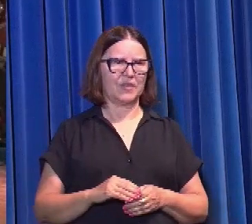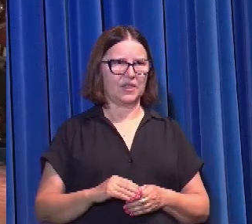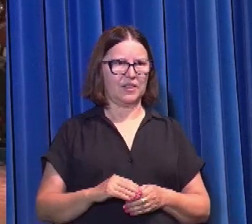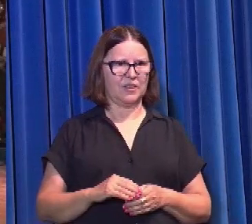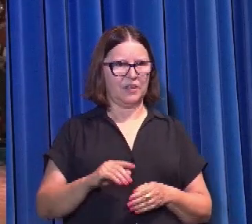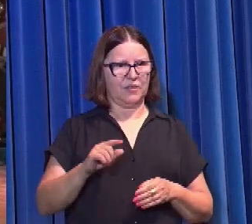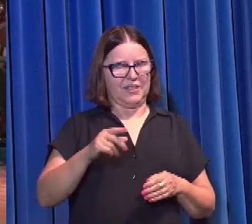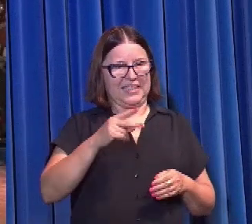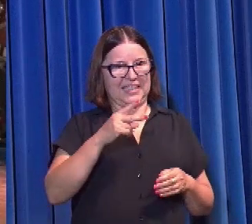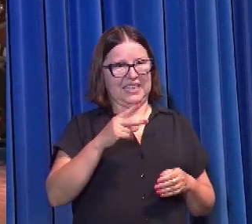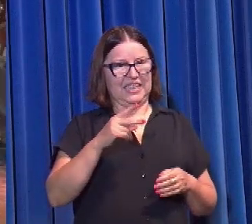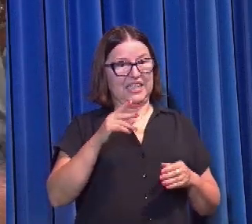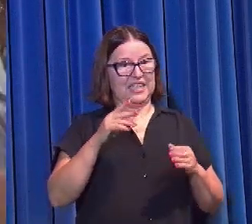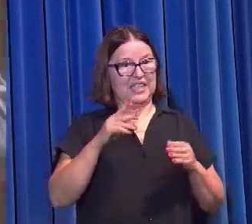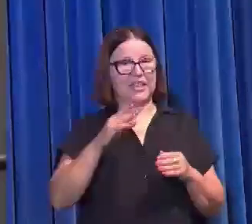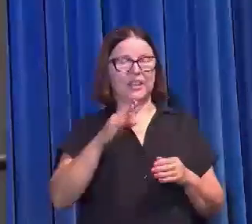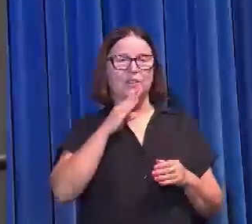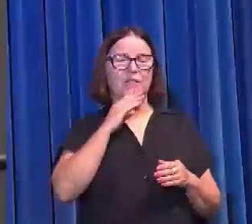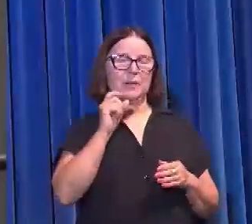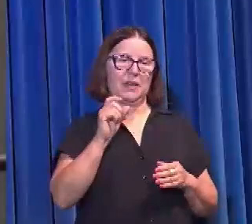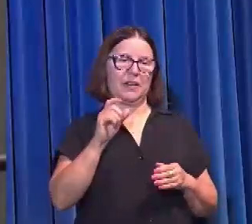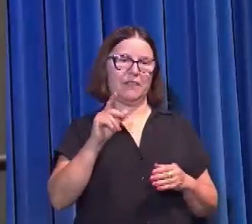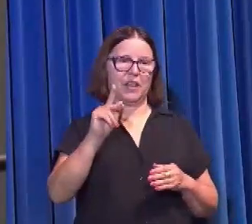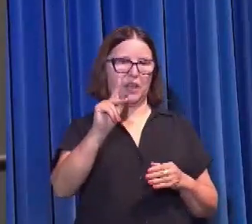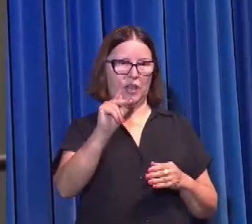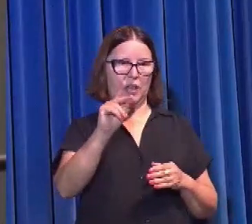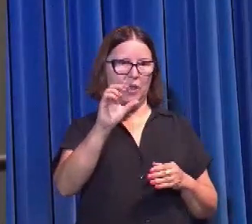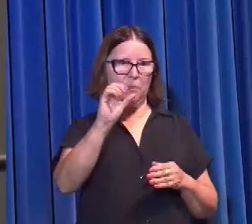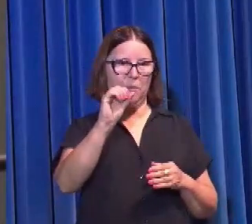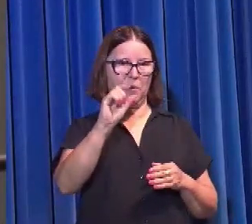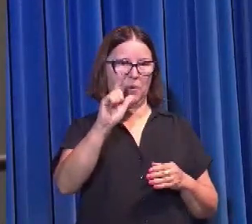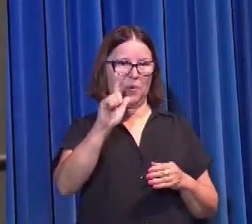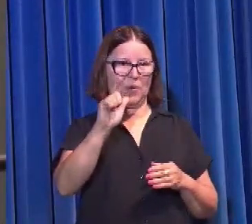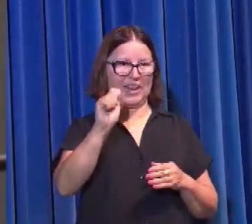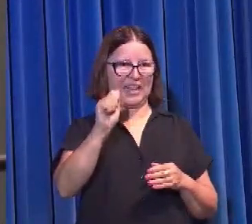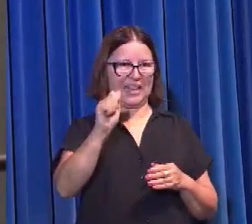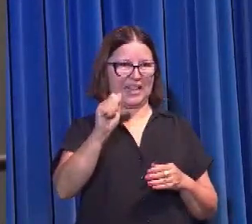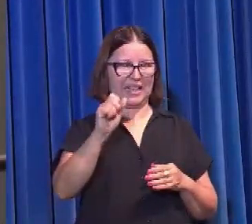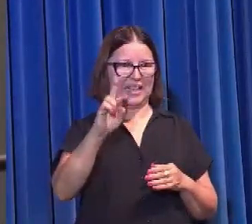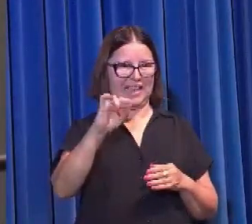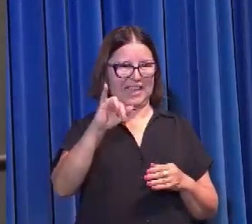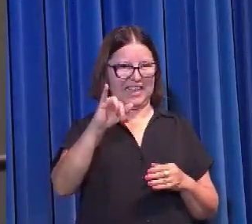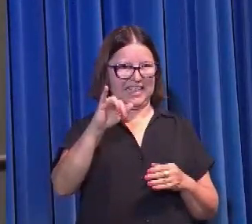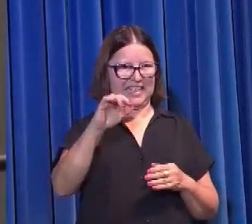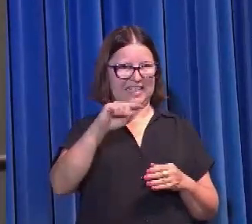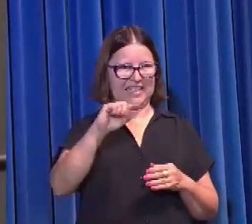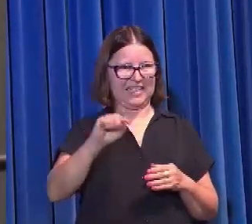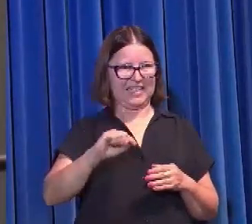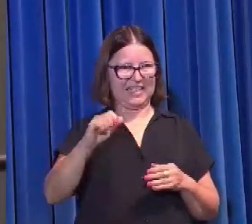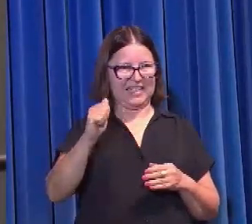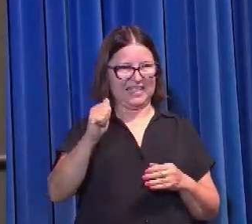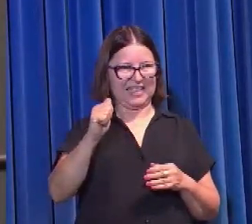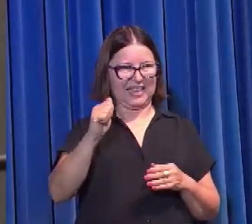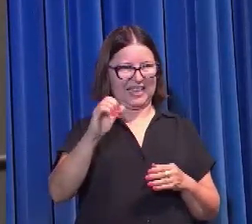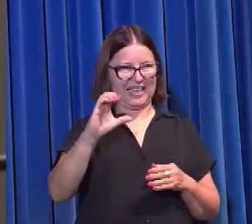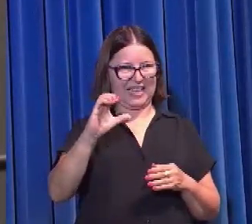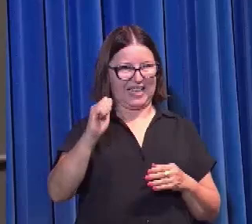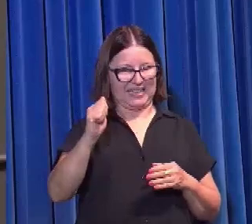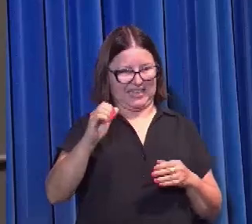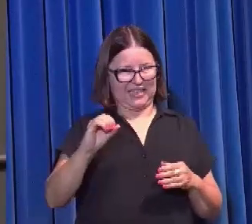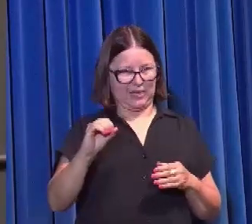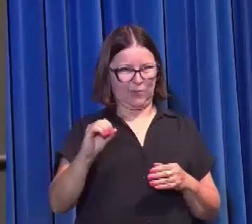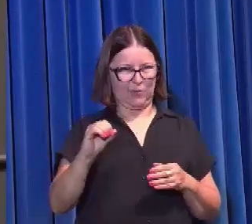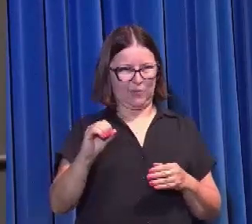falar de polarização? Eu penso de um jeito, você pensa do outro. E tem guerra. A polarização em